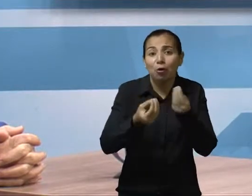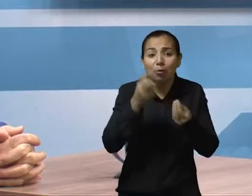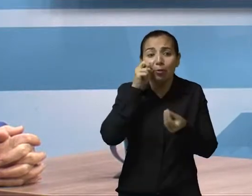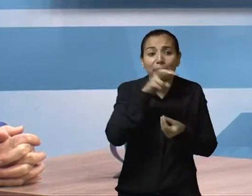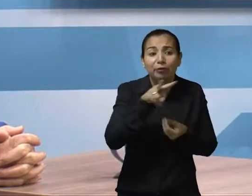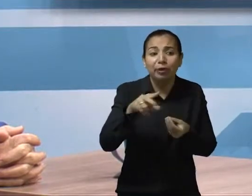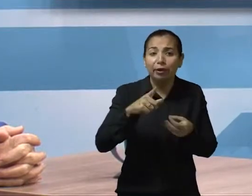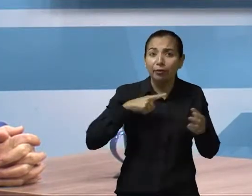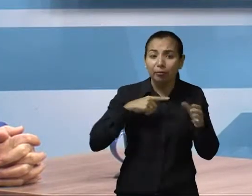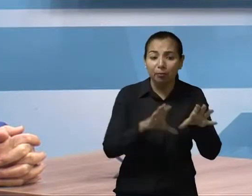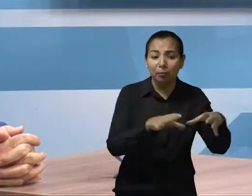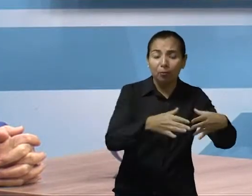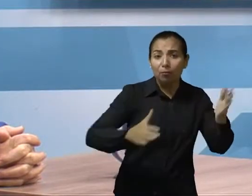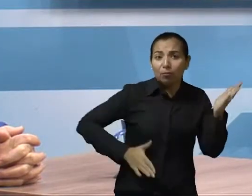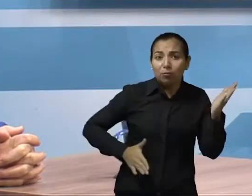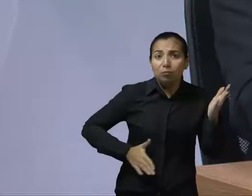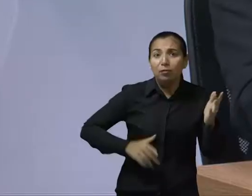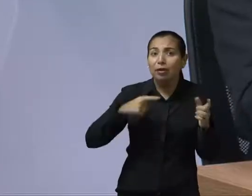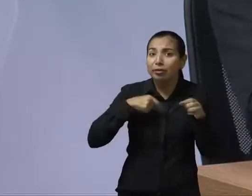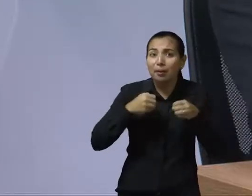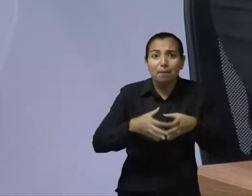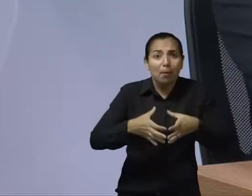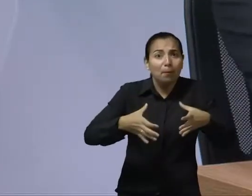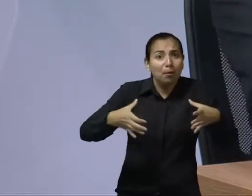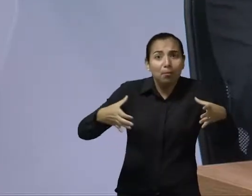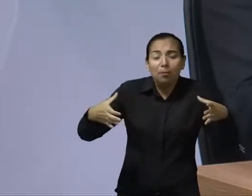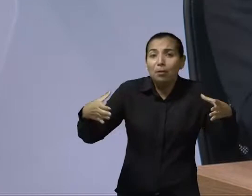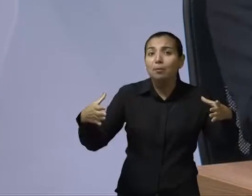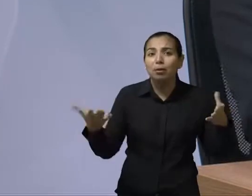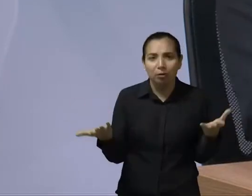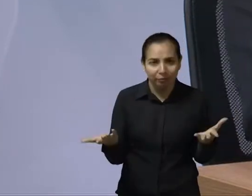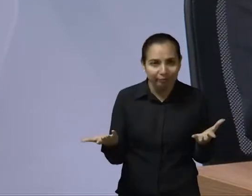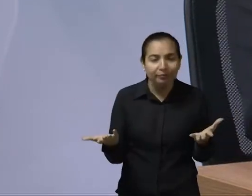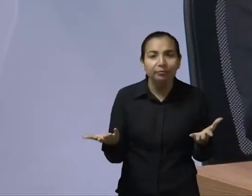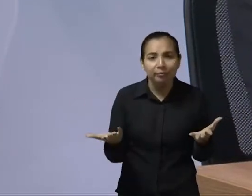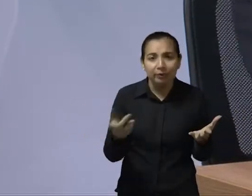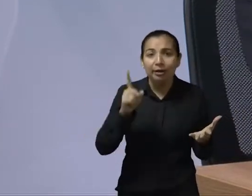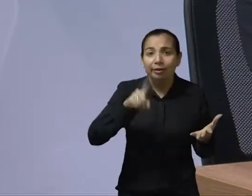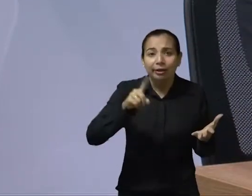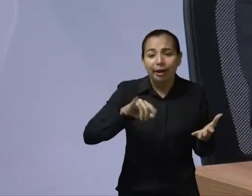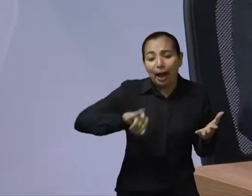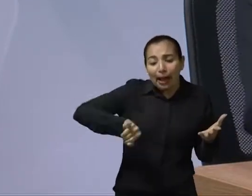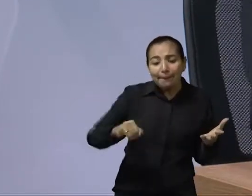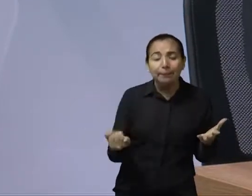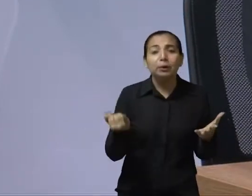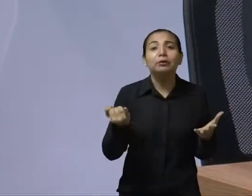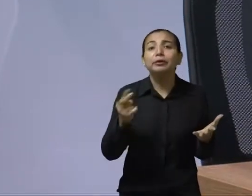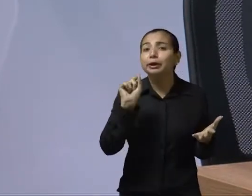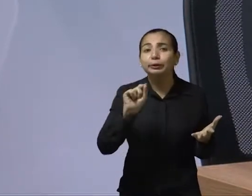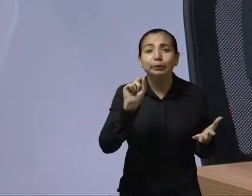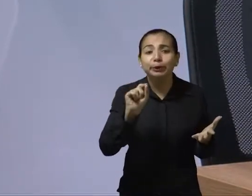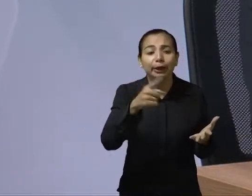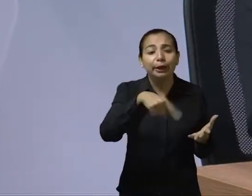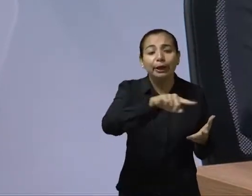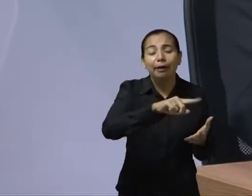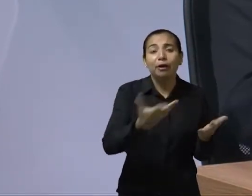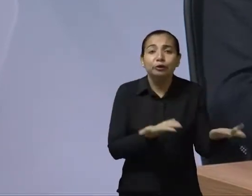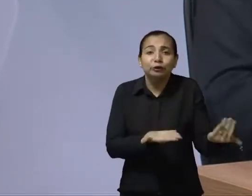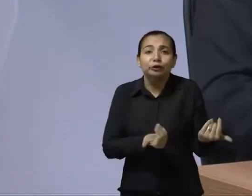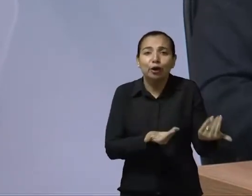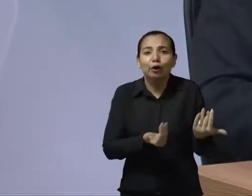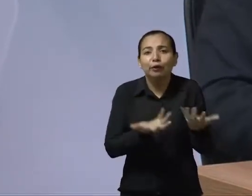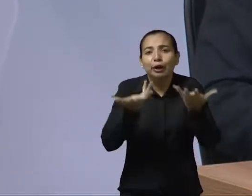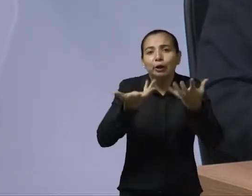da facção, que se alimenta muito dessa condição social desses jovens sem perspectiva, né?